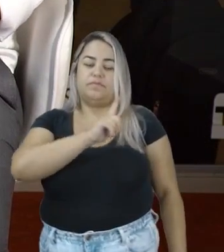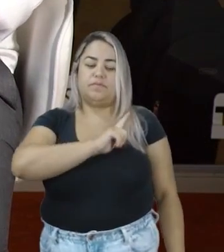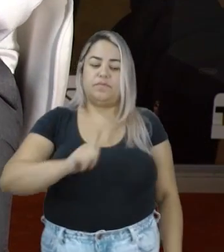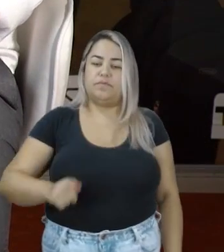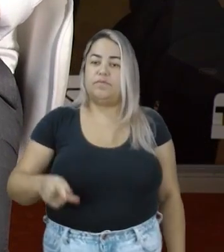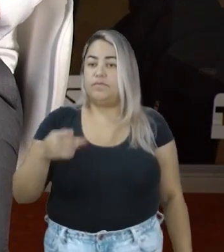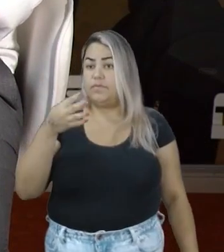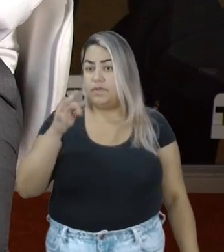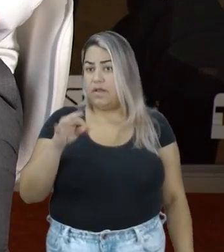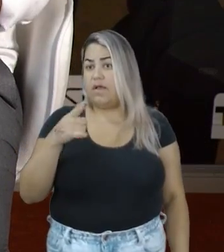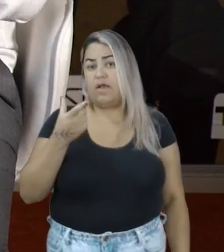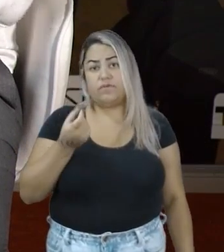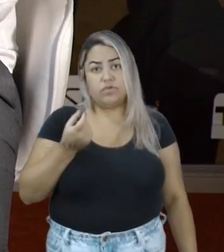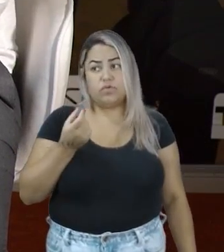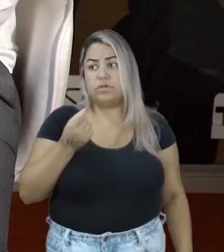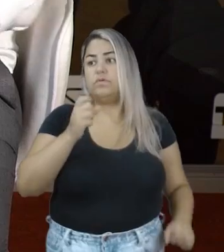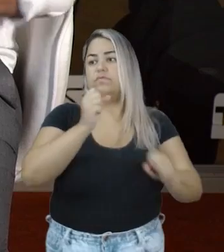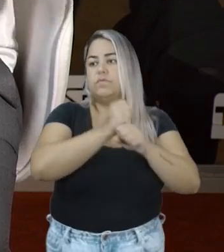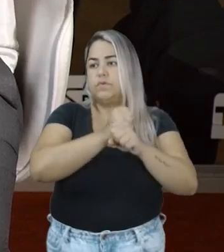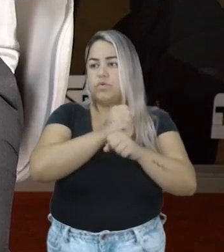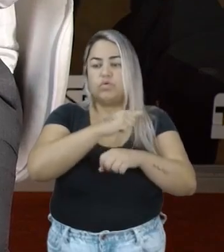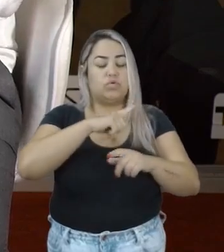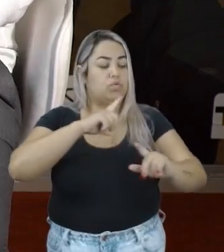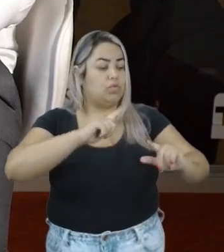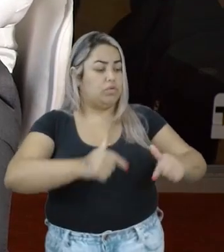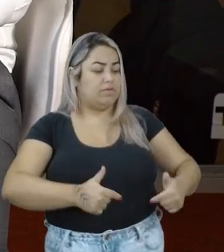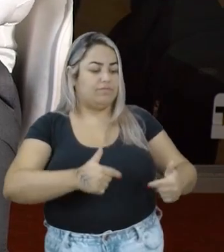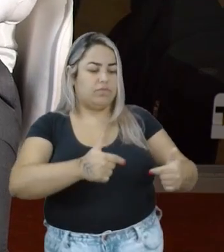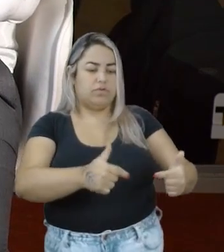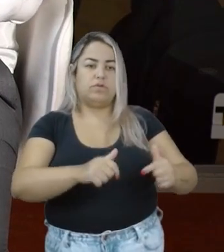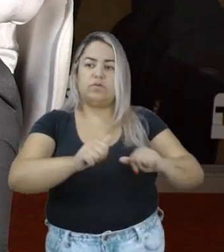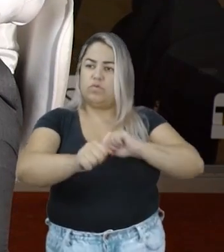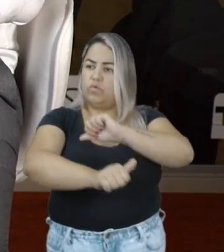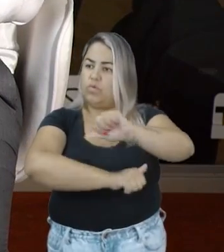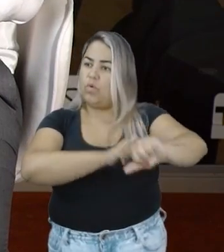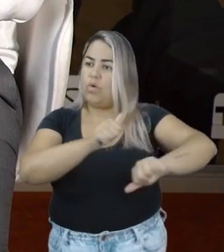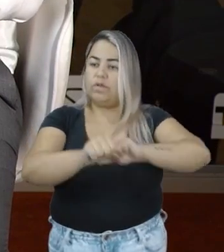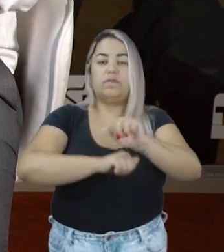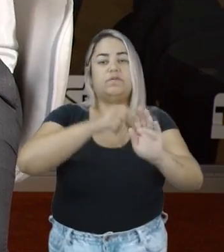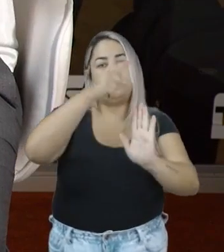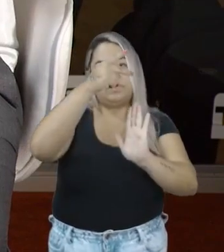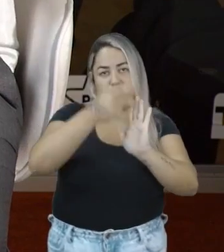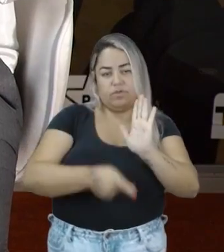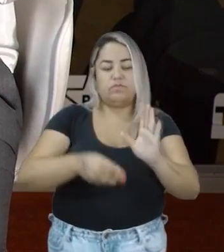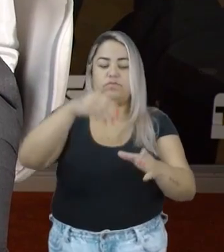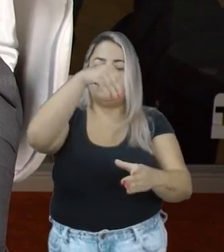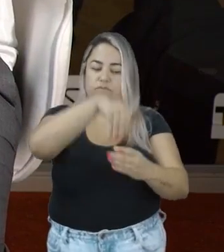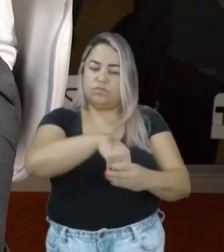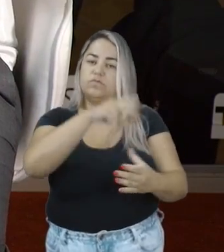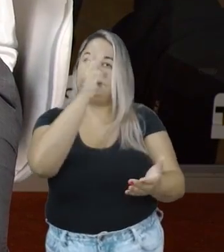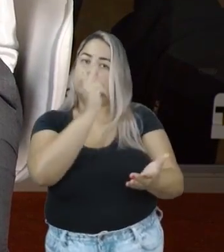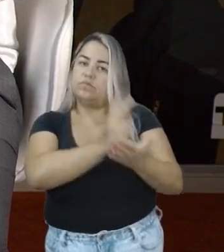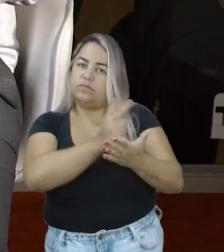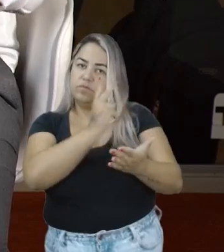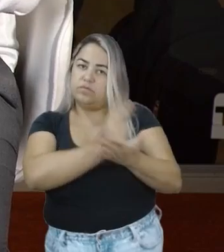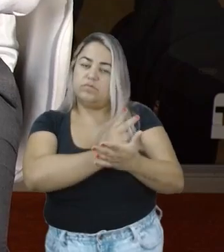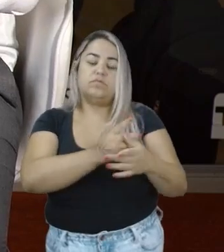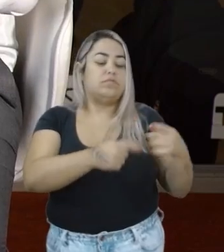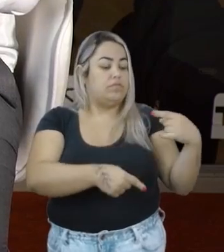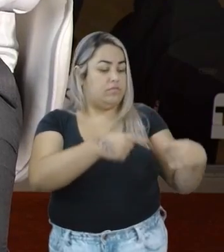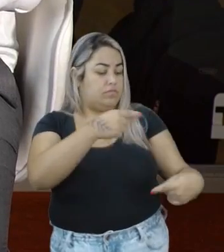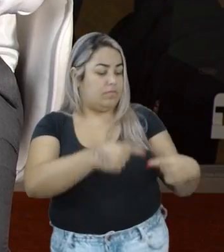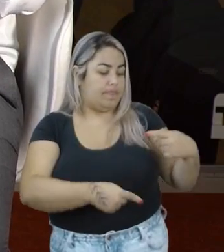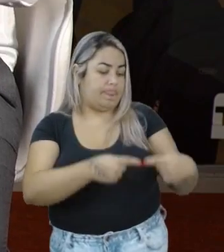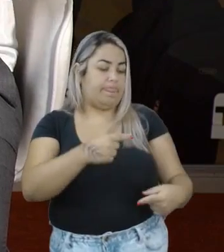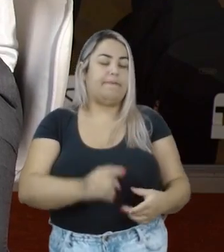20 anos. Então nós tínhamos o desafio de renovar esse projeto, dentro do mesmo campo político, dentro das mesmas